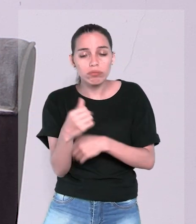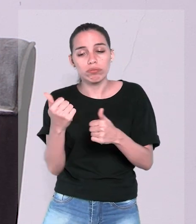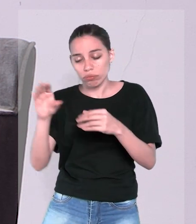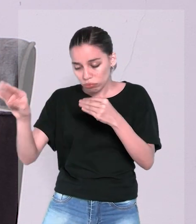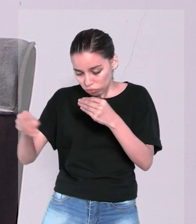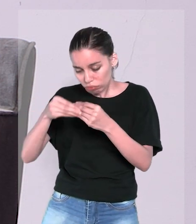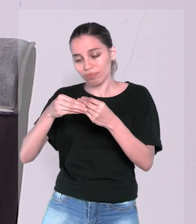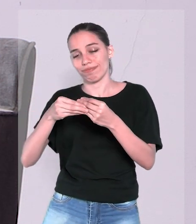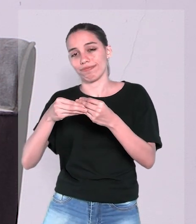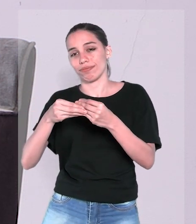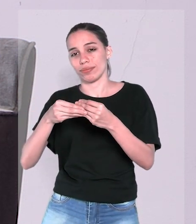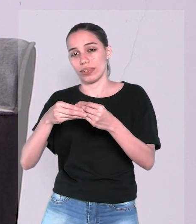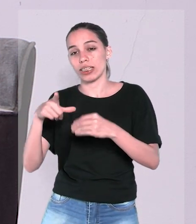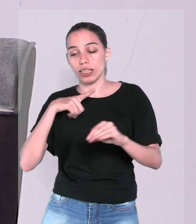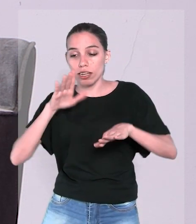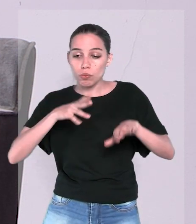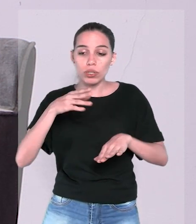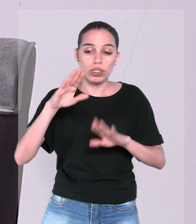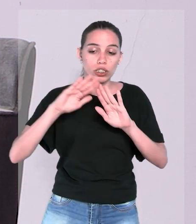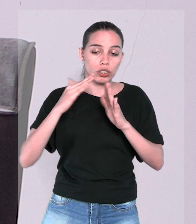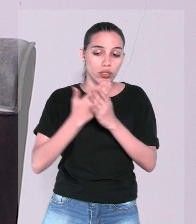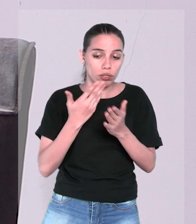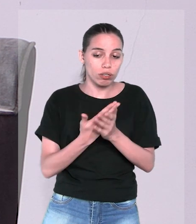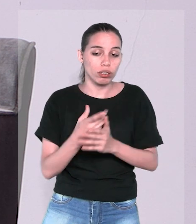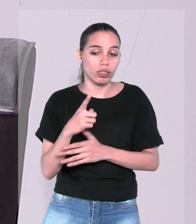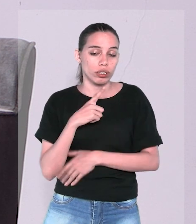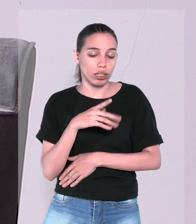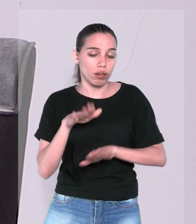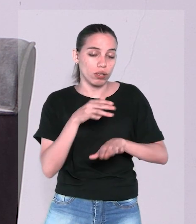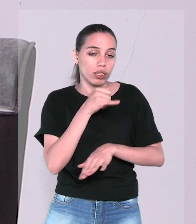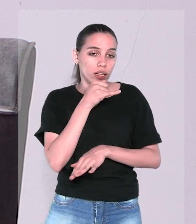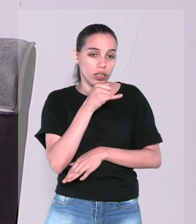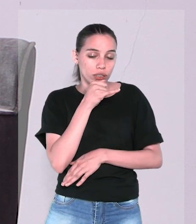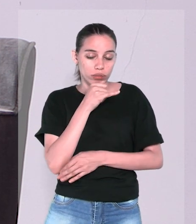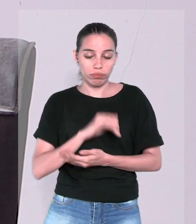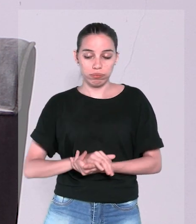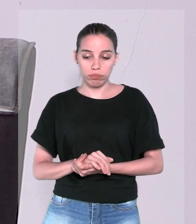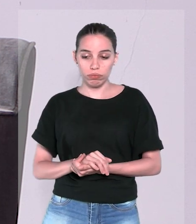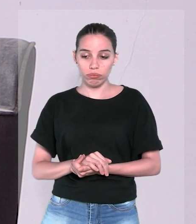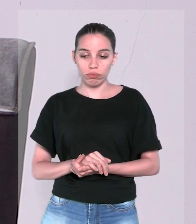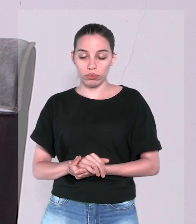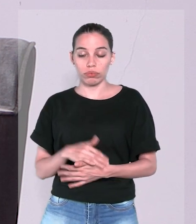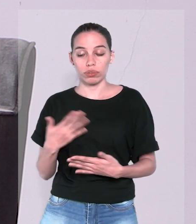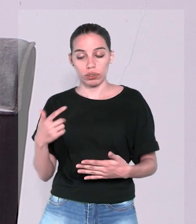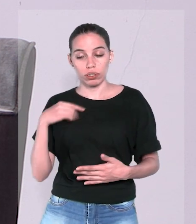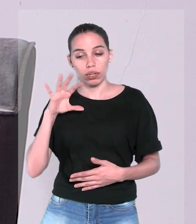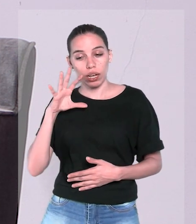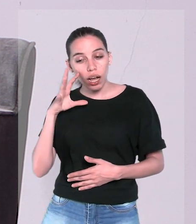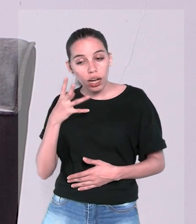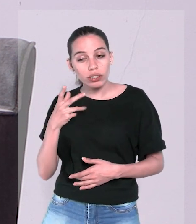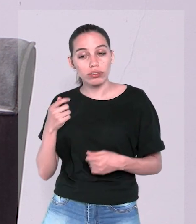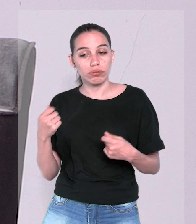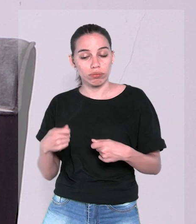não qualquer programa, porque existem muitos programas de educação socioemocional atrelados ao que